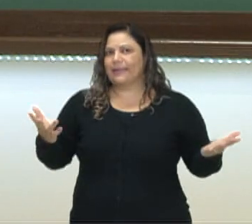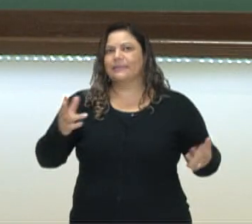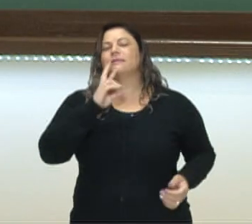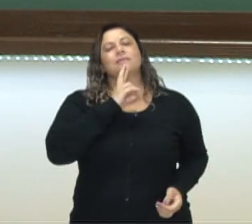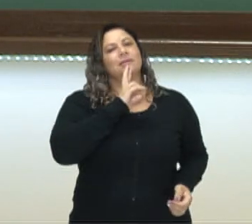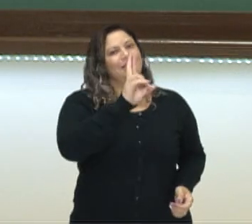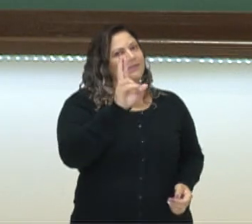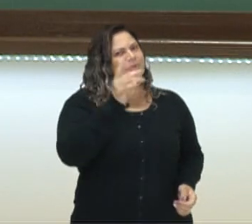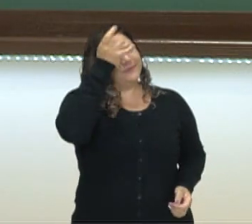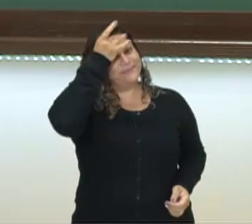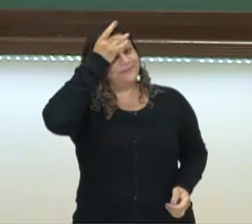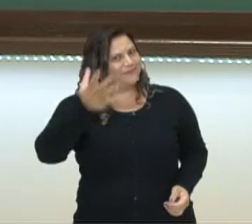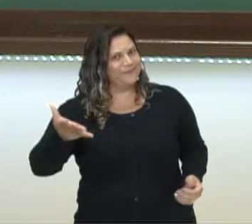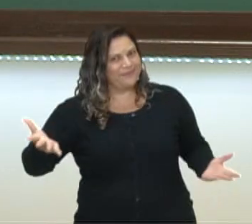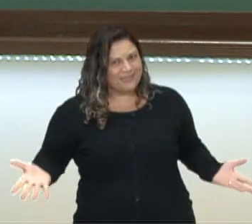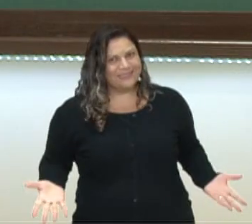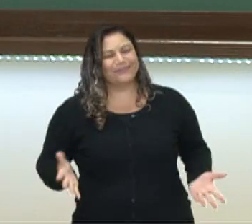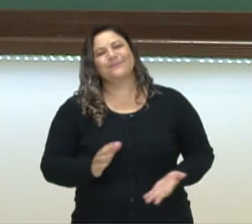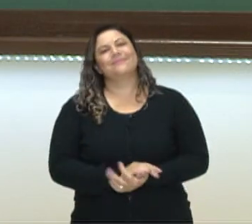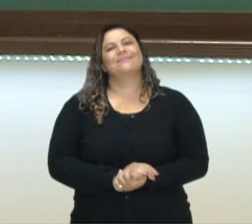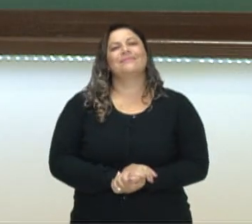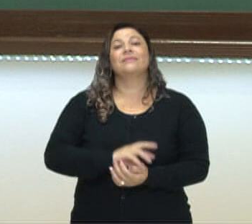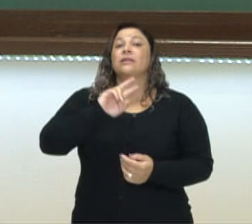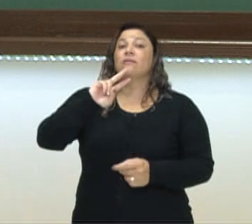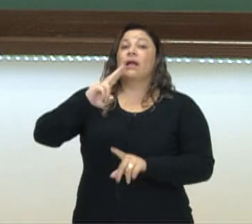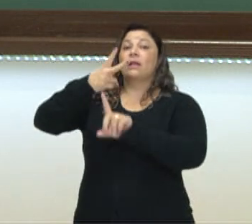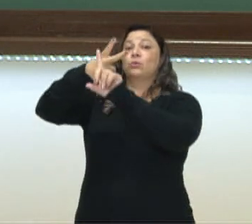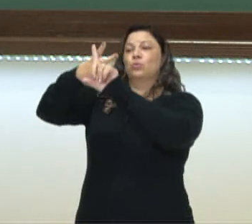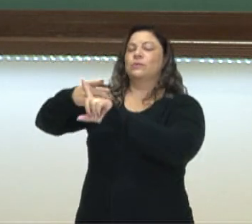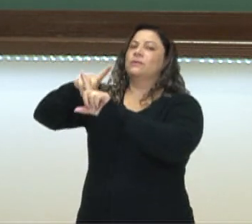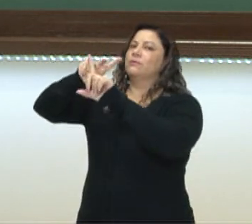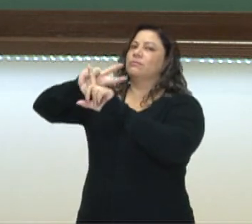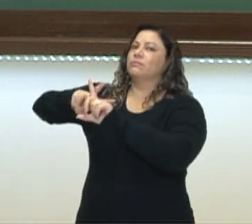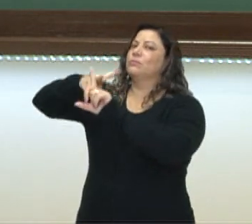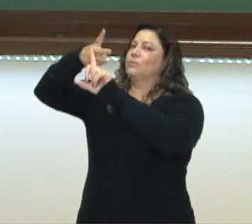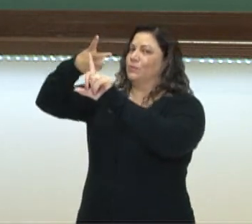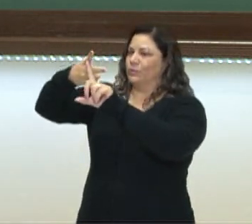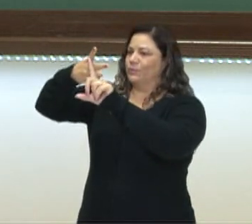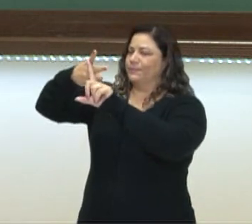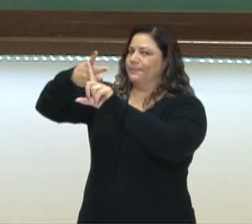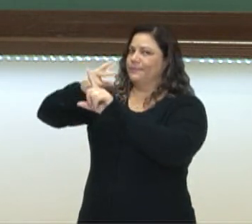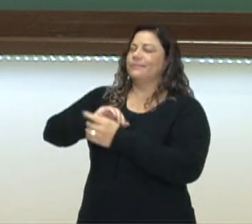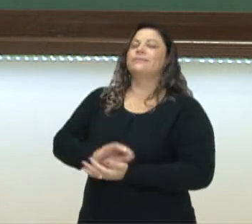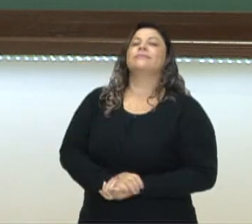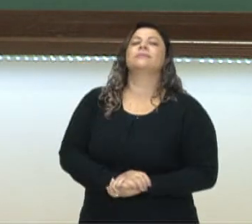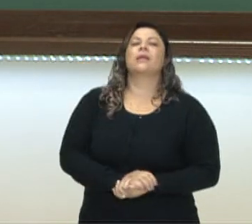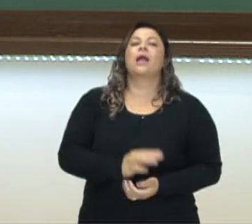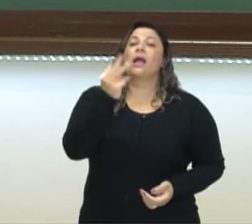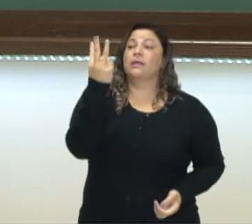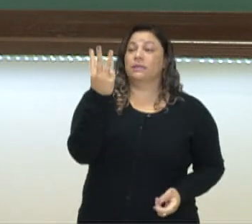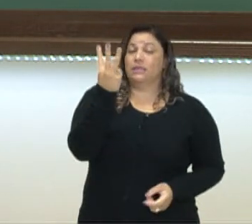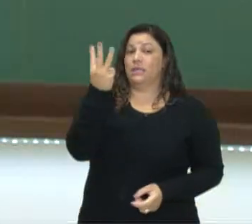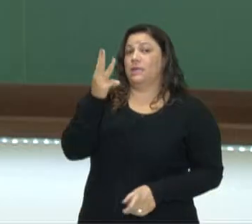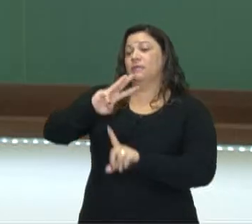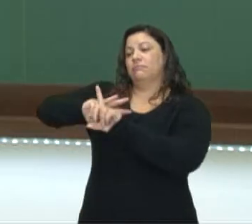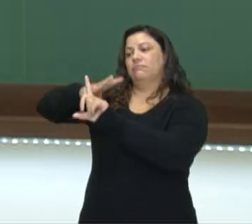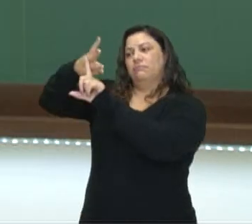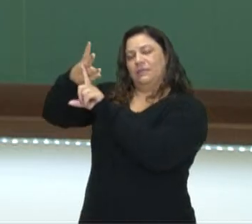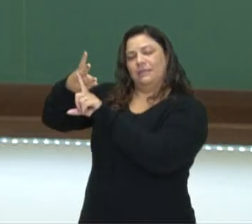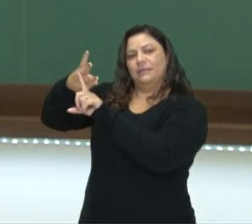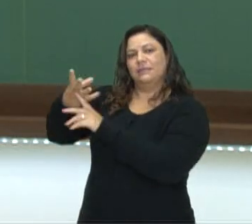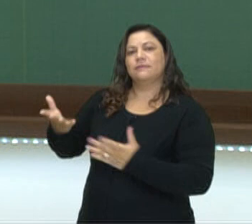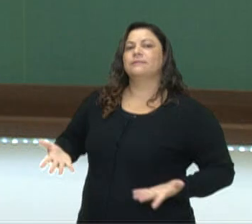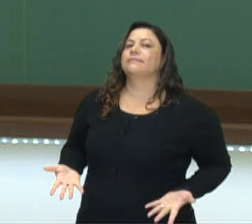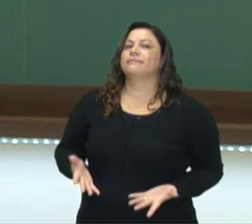Resolveram? Agora ficou fácil, né? Quando eu falo em dobro, eu sei que é 2 vezes. Quando eu falo em triplo, eu sei que é